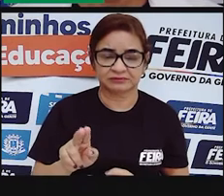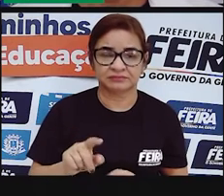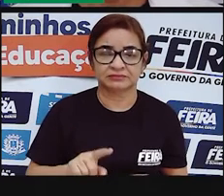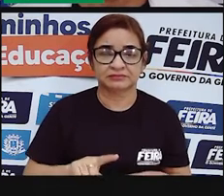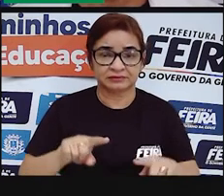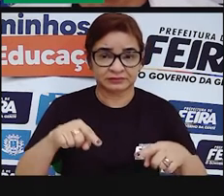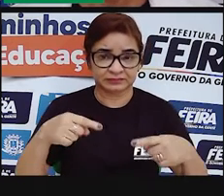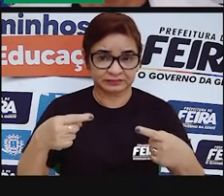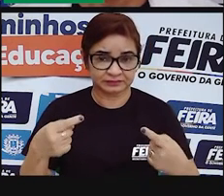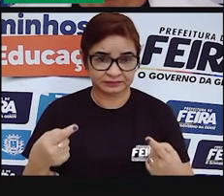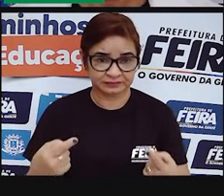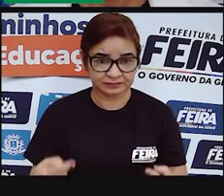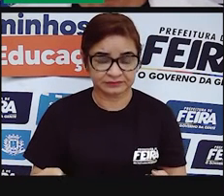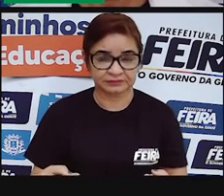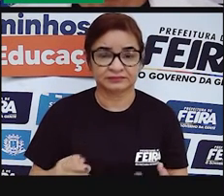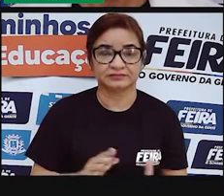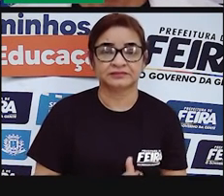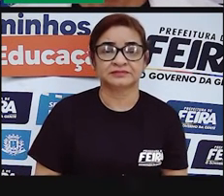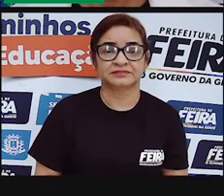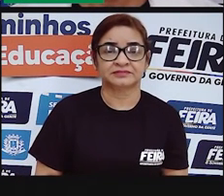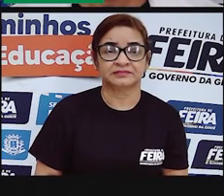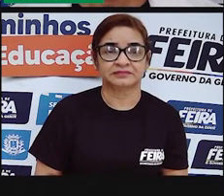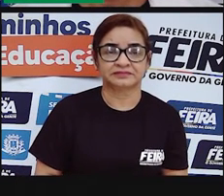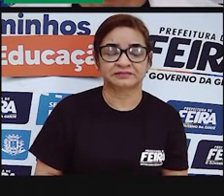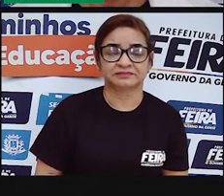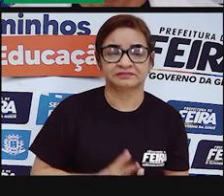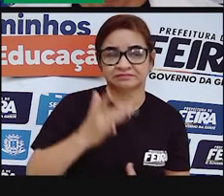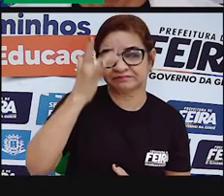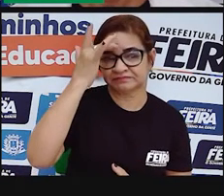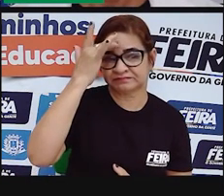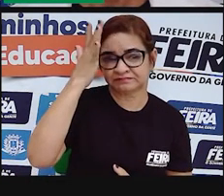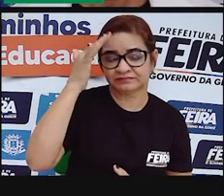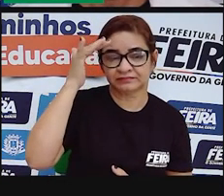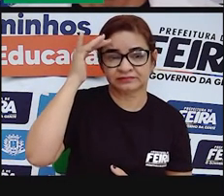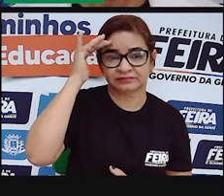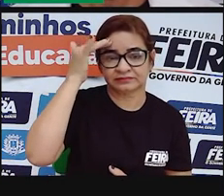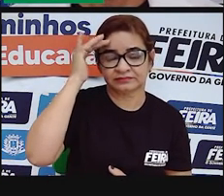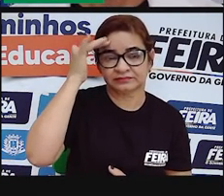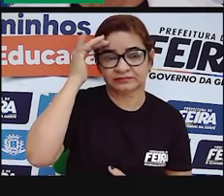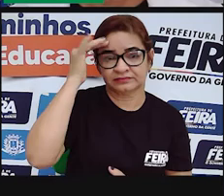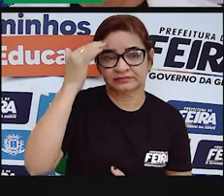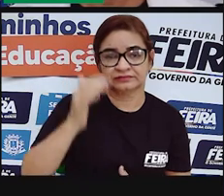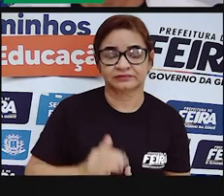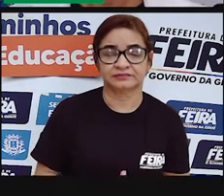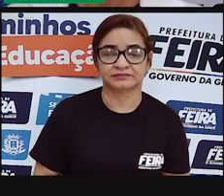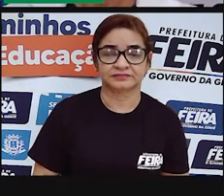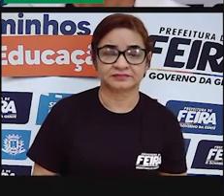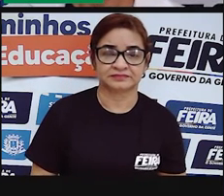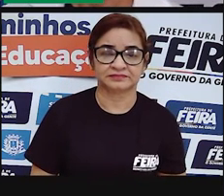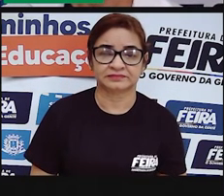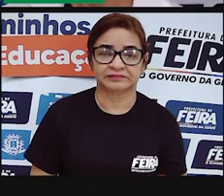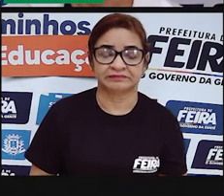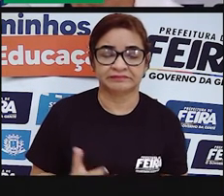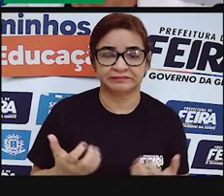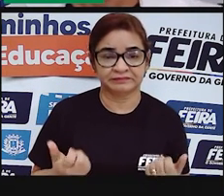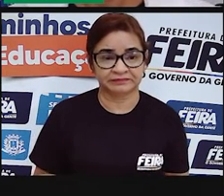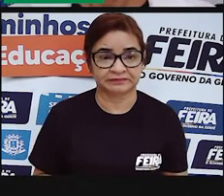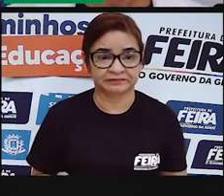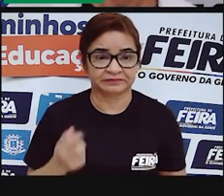estranhos, diferentes, mas eles são simples de se entender,